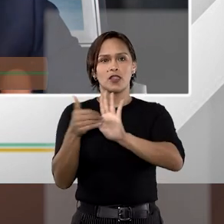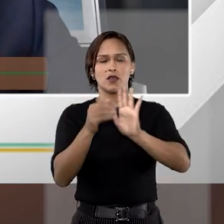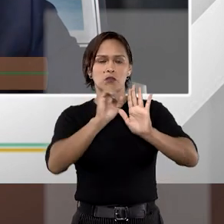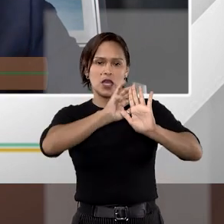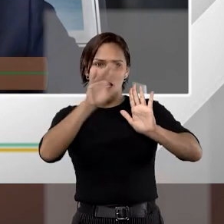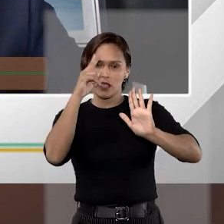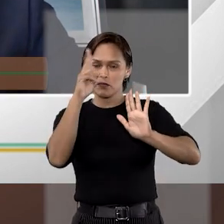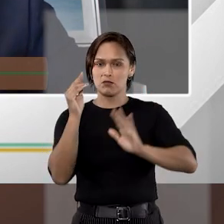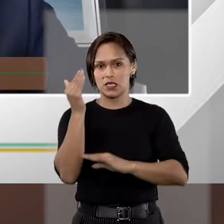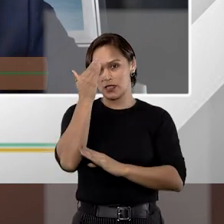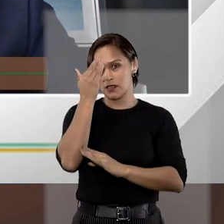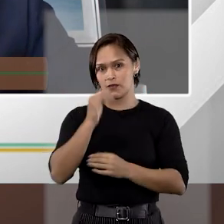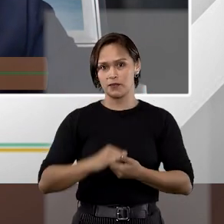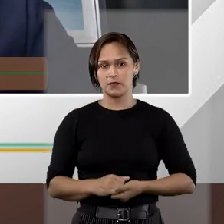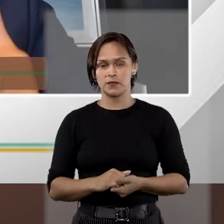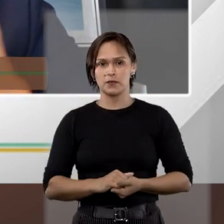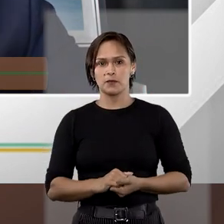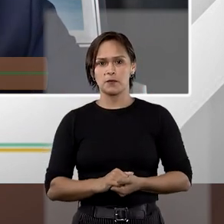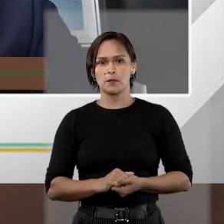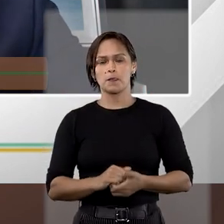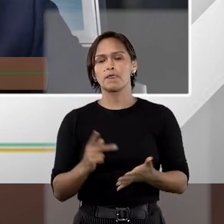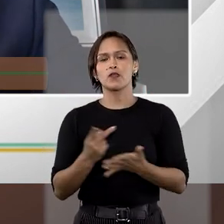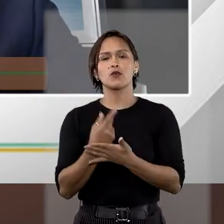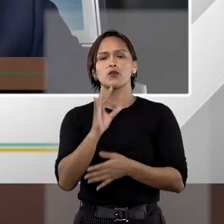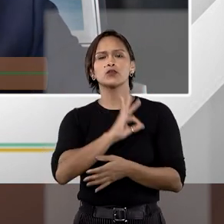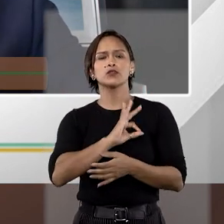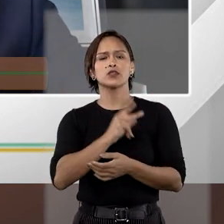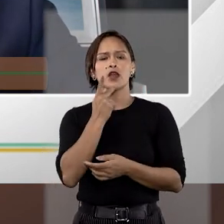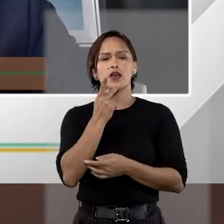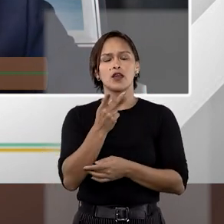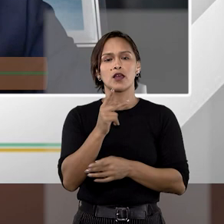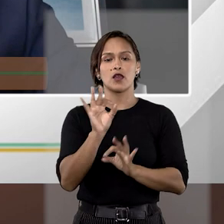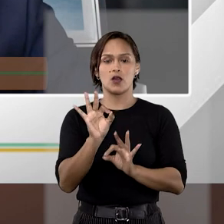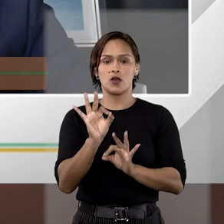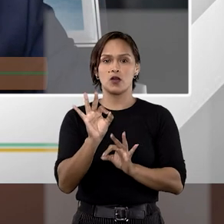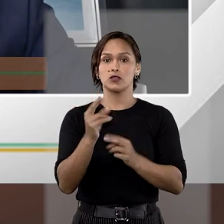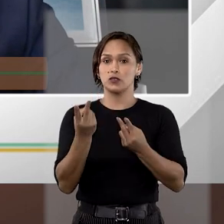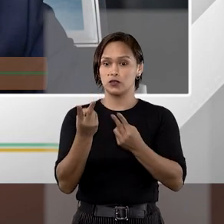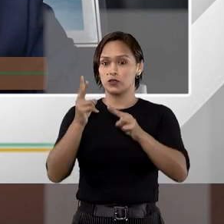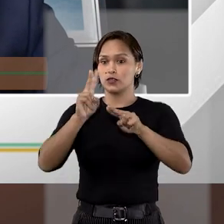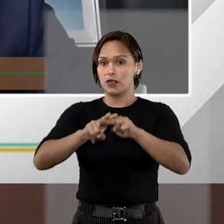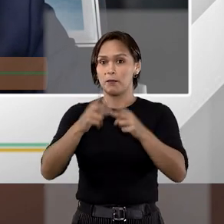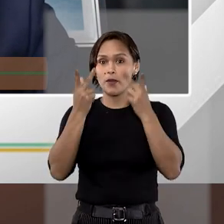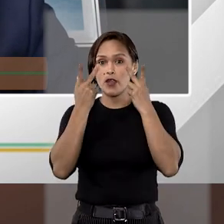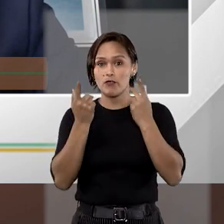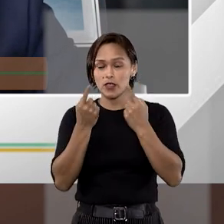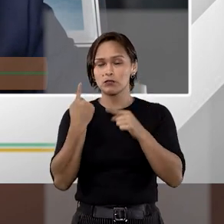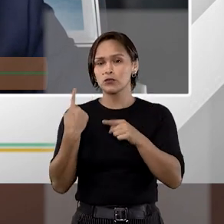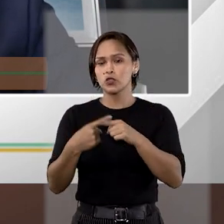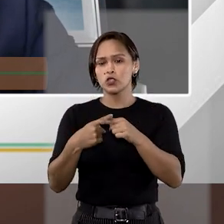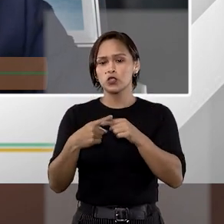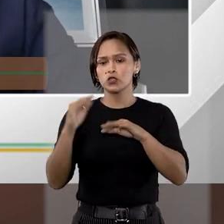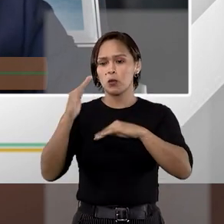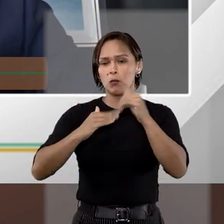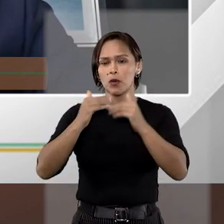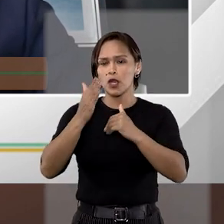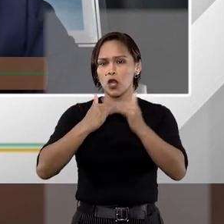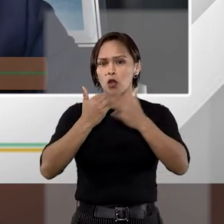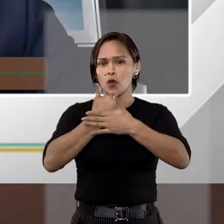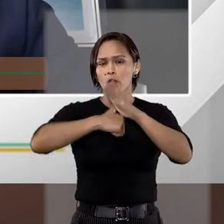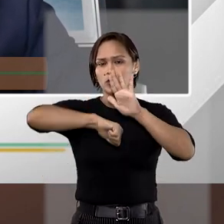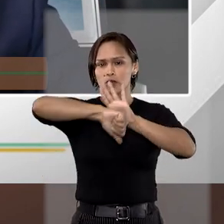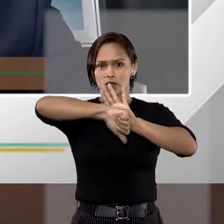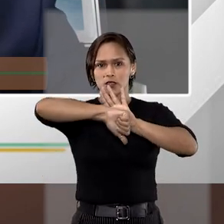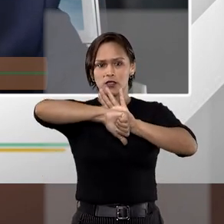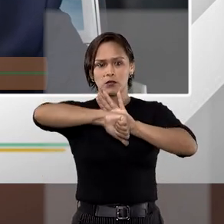que tá aparente mais fácil para todo mundo entender o que que o delegado vai dizer olha o senhor está preso em flagrante Por que o show